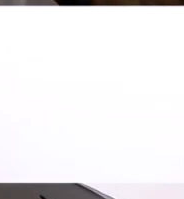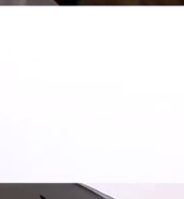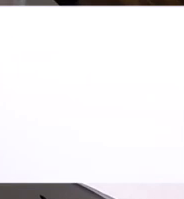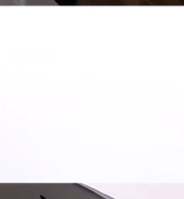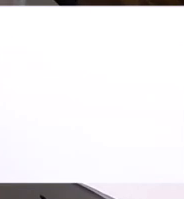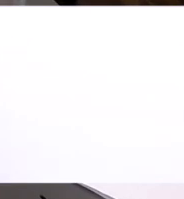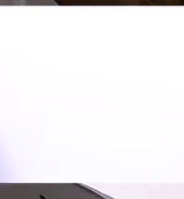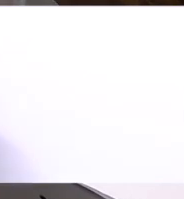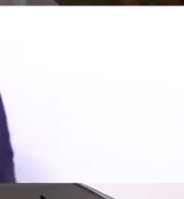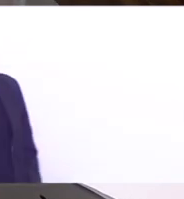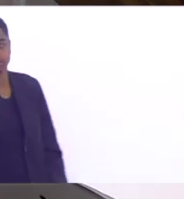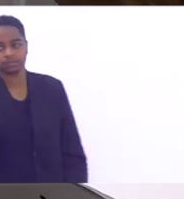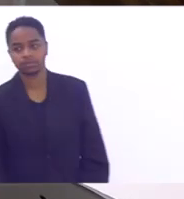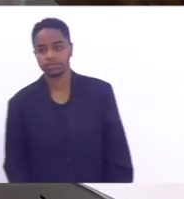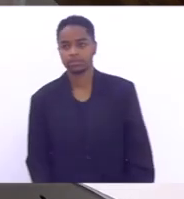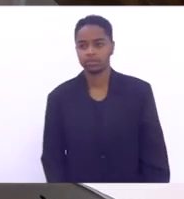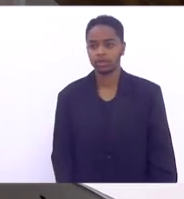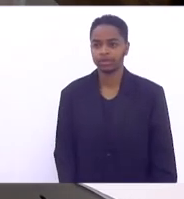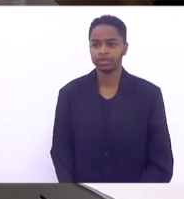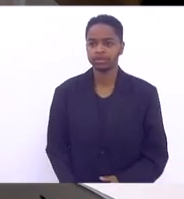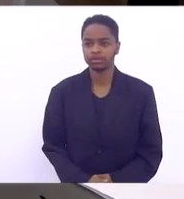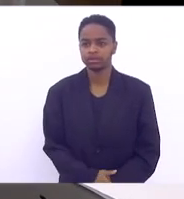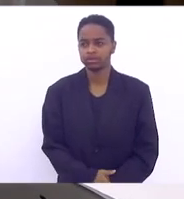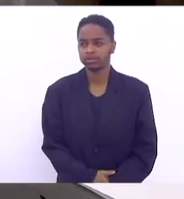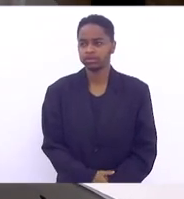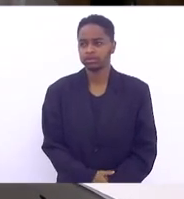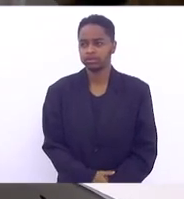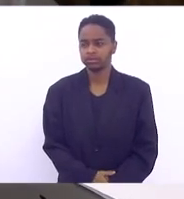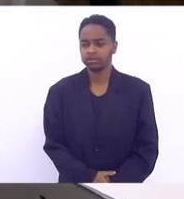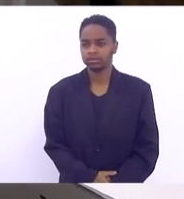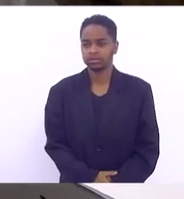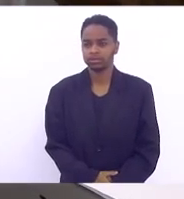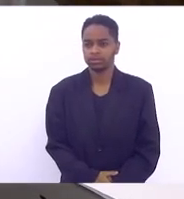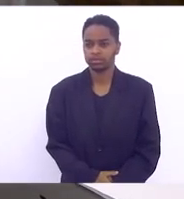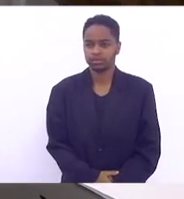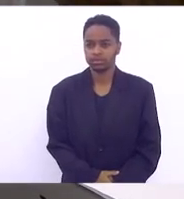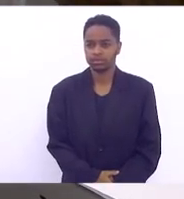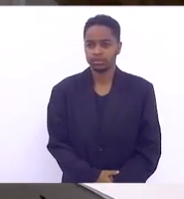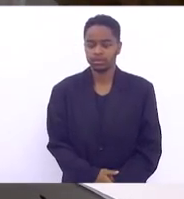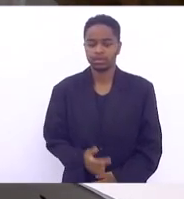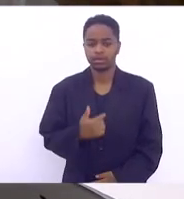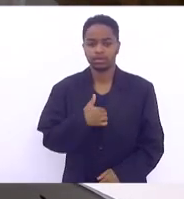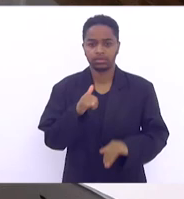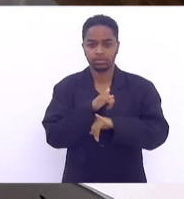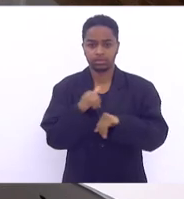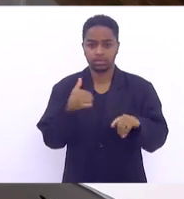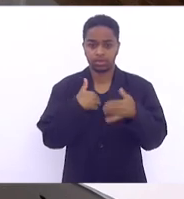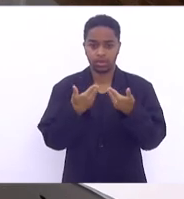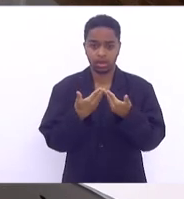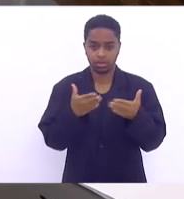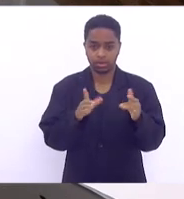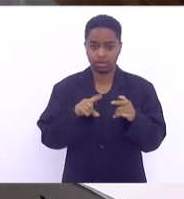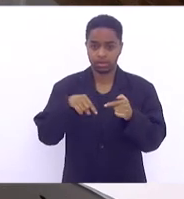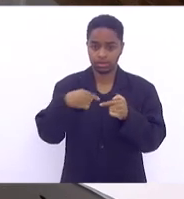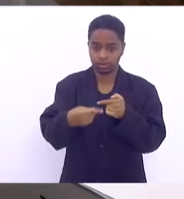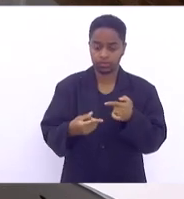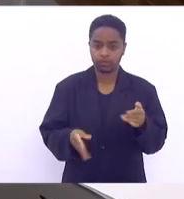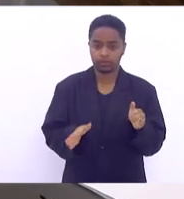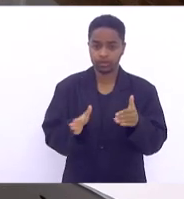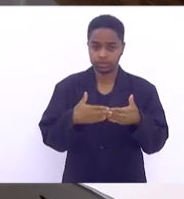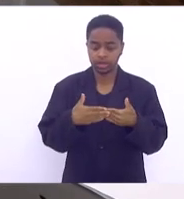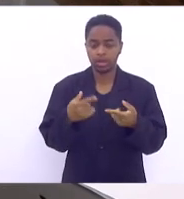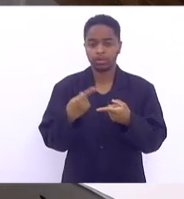todos e a todas, como já é uma tradição, vou abrir e fechar a sessão, não sei porquê, mas vejo que é um quórum